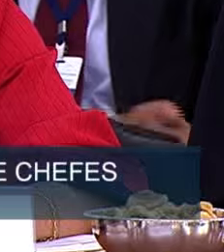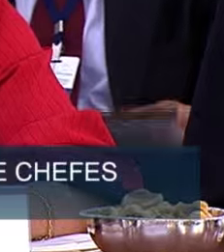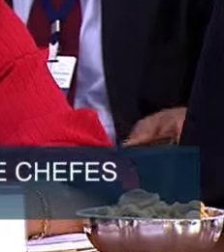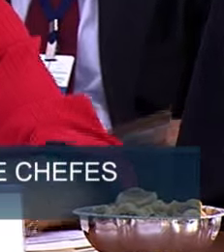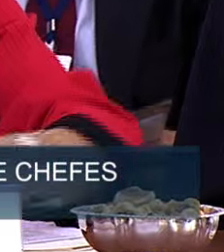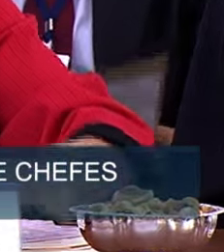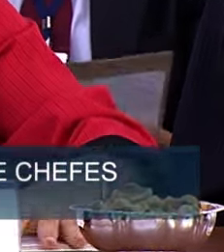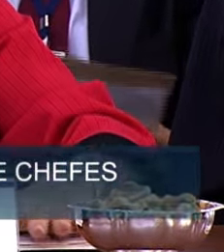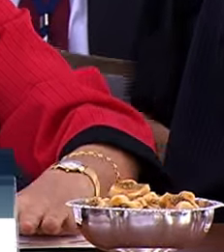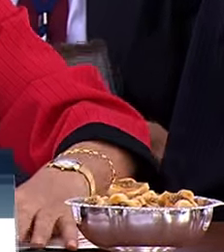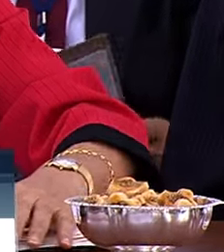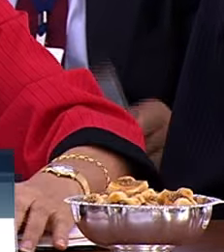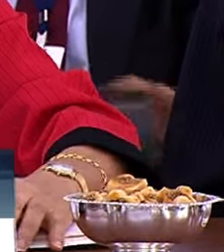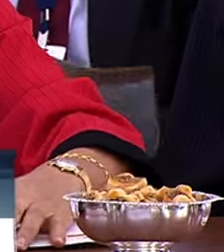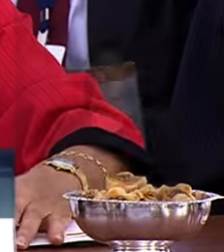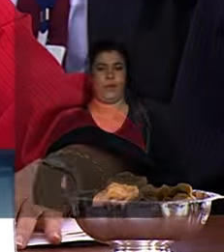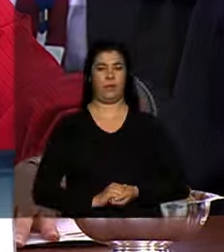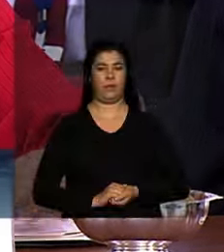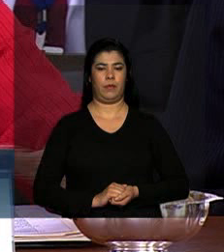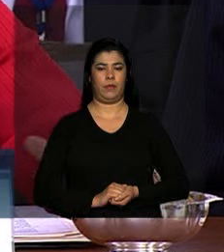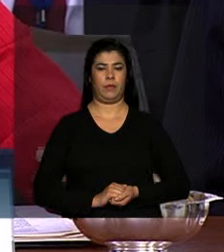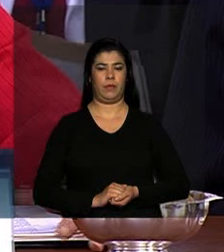Eu queria agora